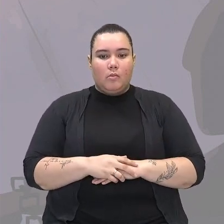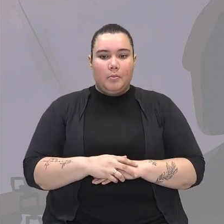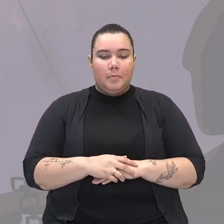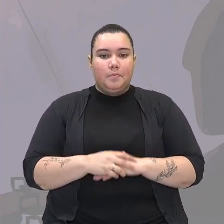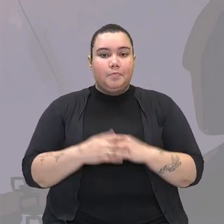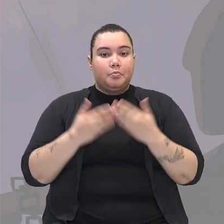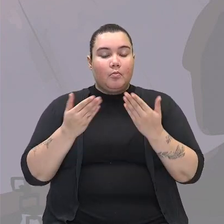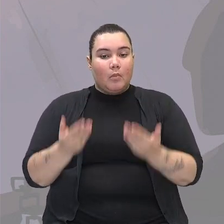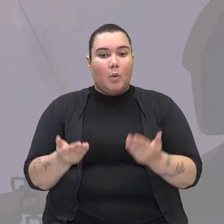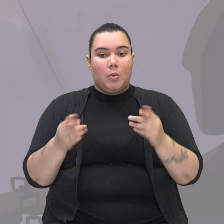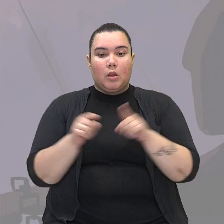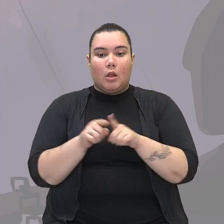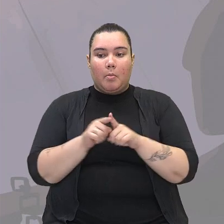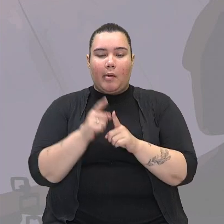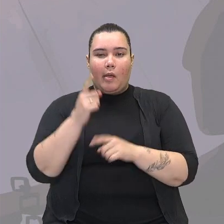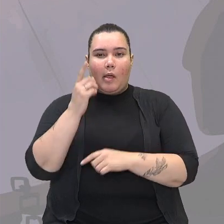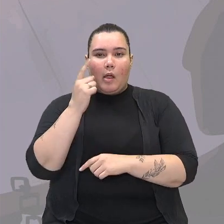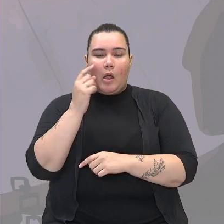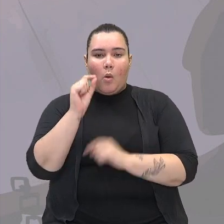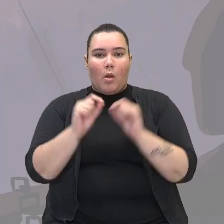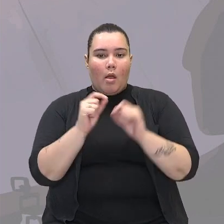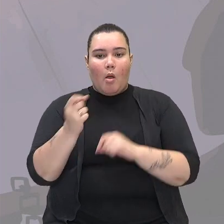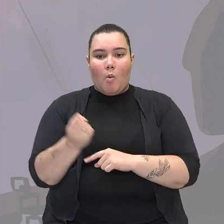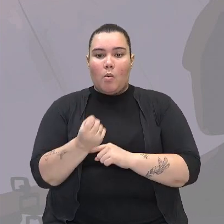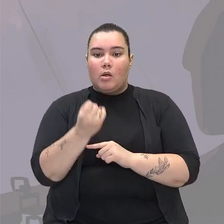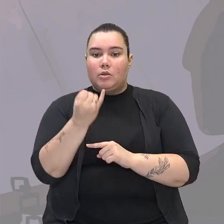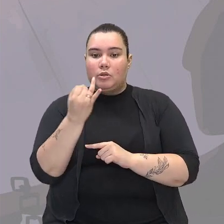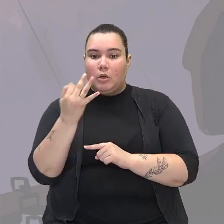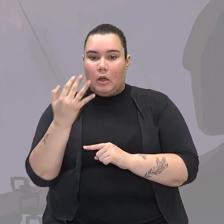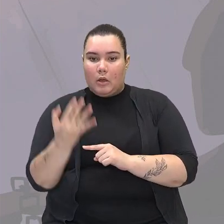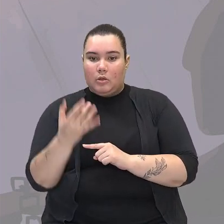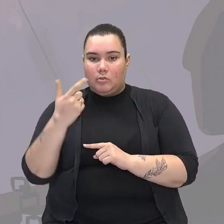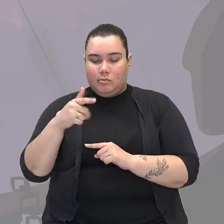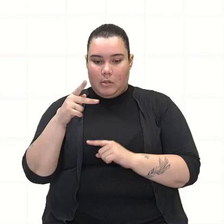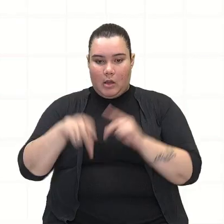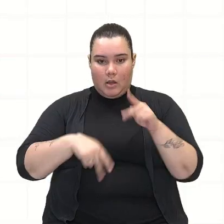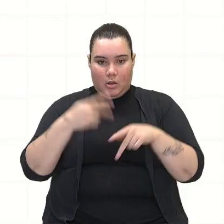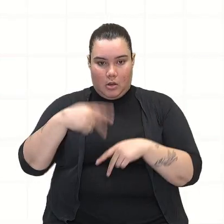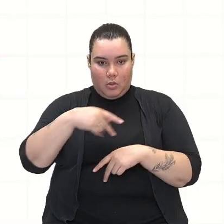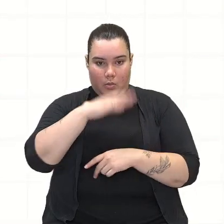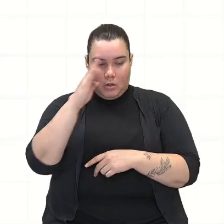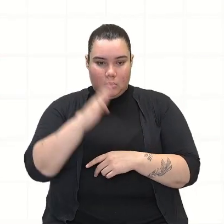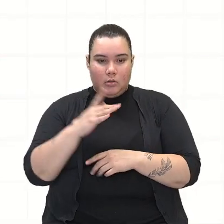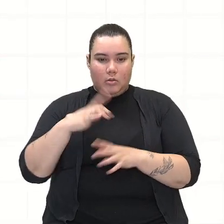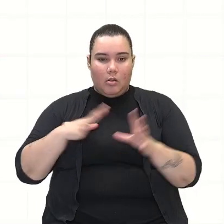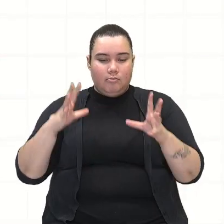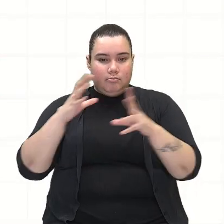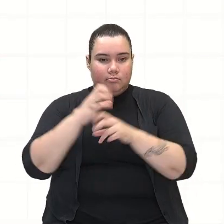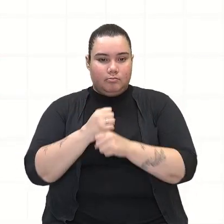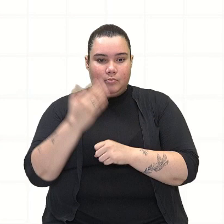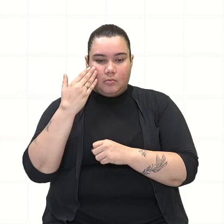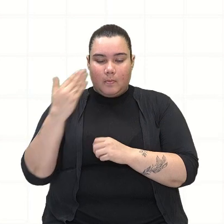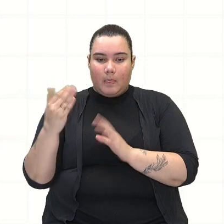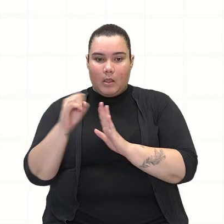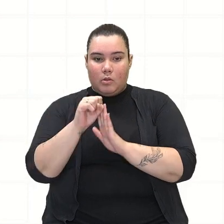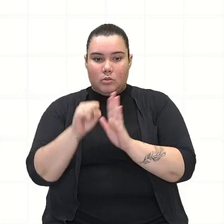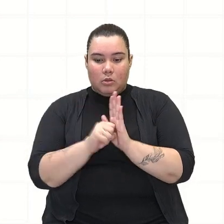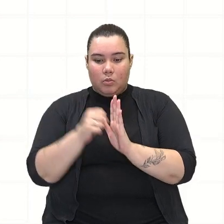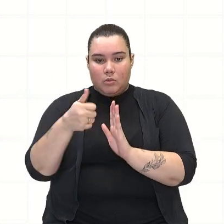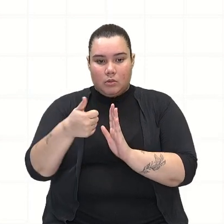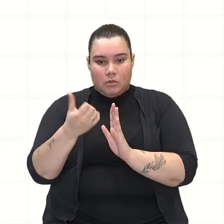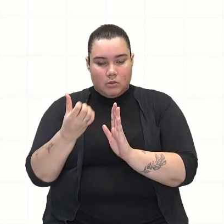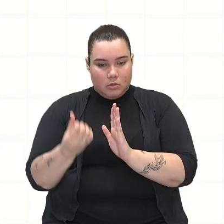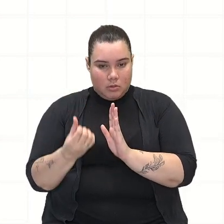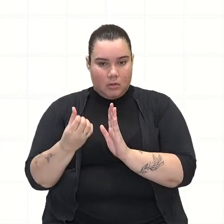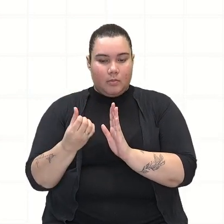estimativa do quantitativo de africanos que foram trazidos para o Brasil, a gente colocou aqui numa tabela, a partir do século XVI,